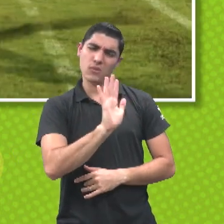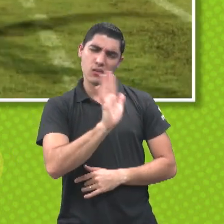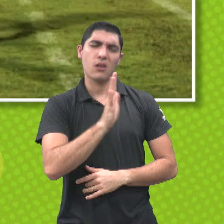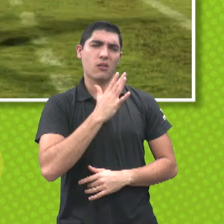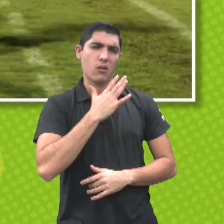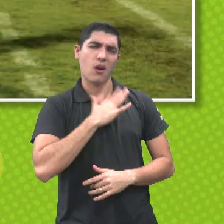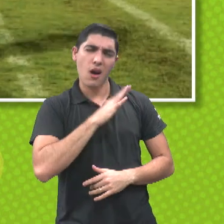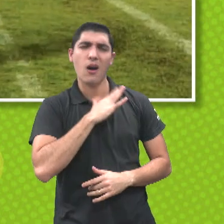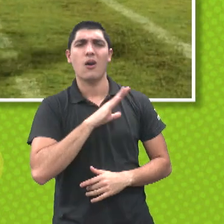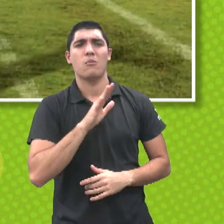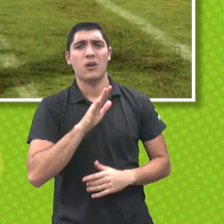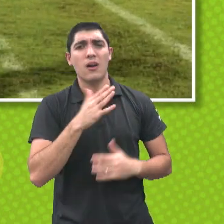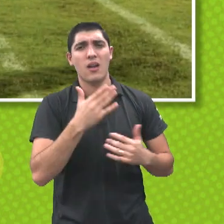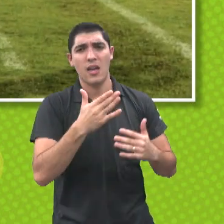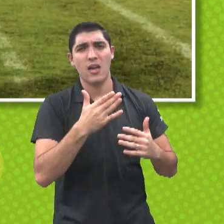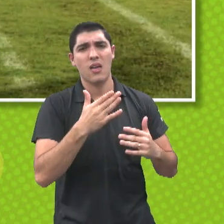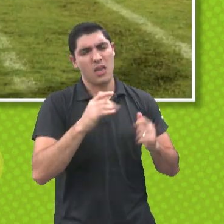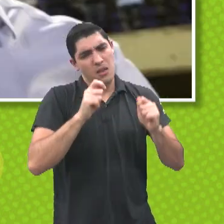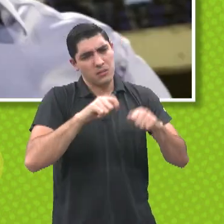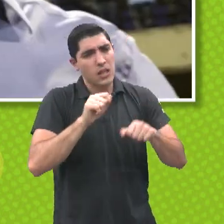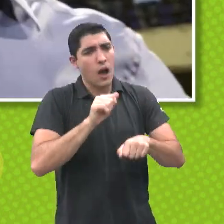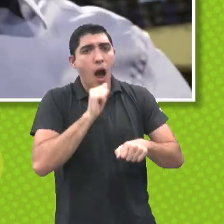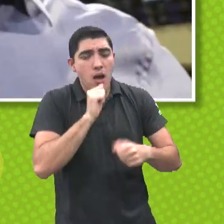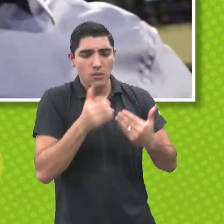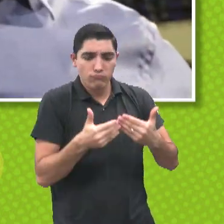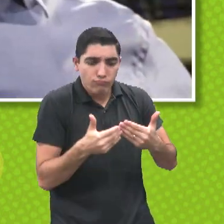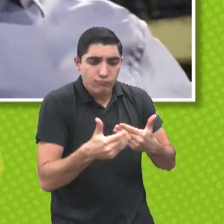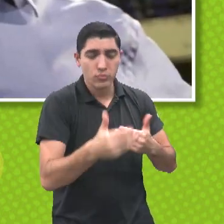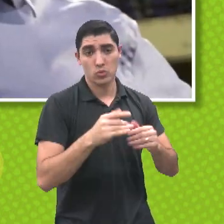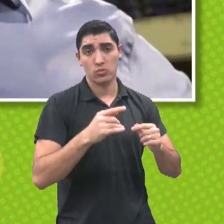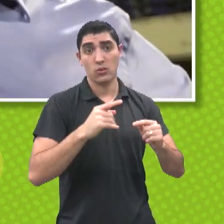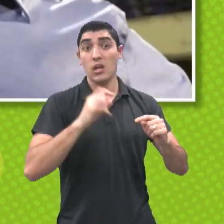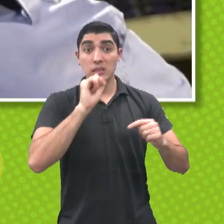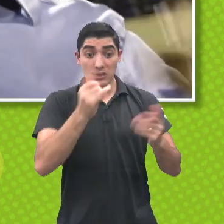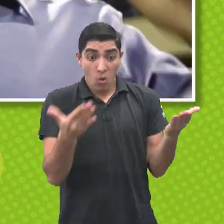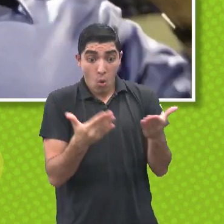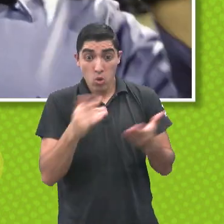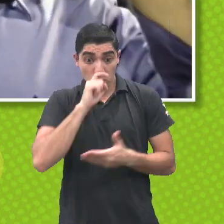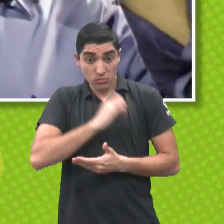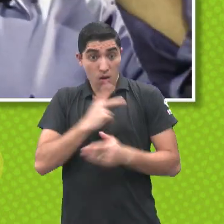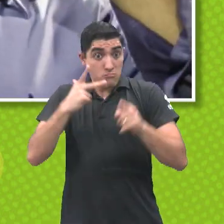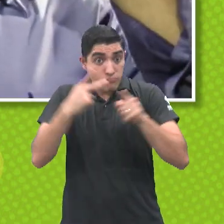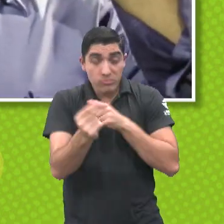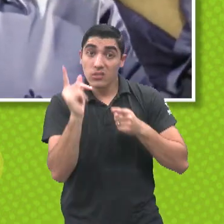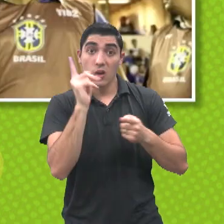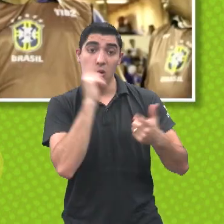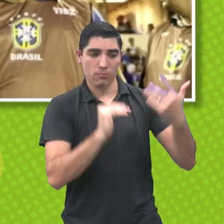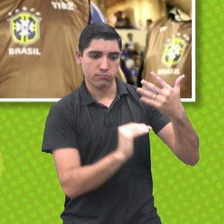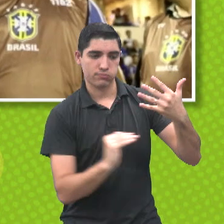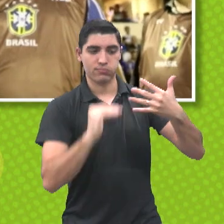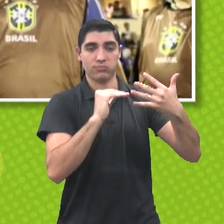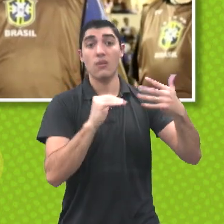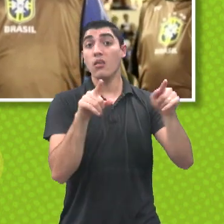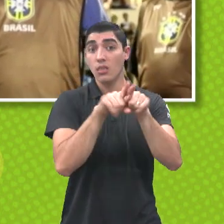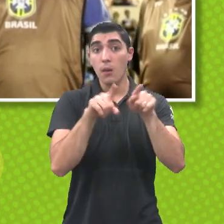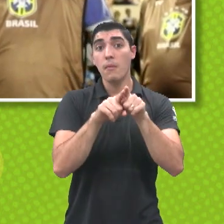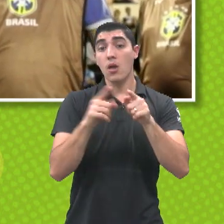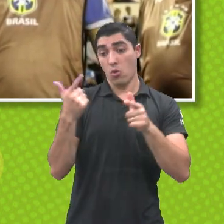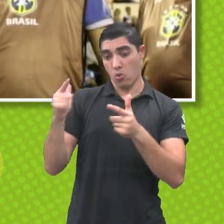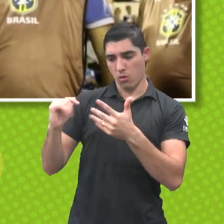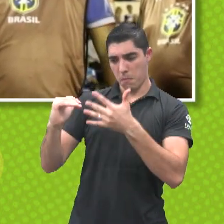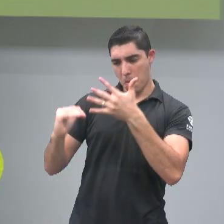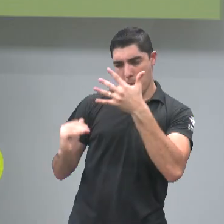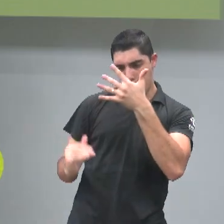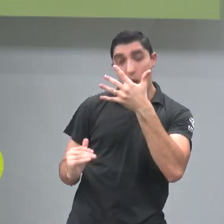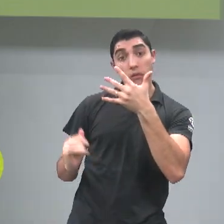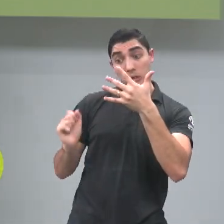muito precipitado para falar, porque hoje se o São José ganha já está lá em cima, qualquer time até os próprios que estão embaixo, claro, se ganha um já vai a